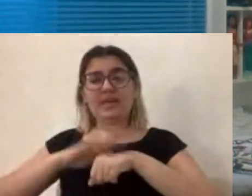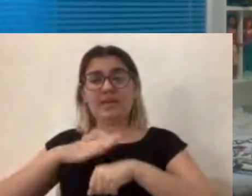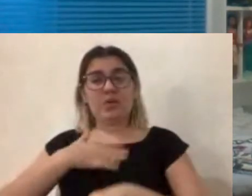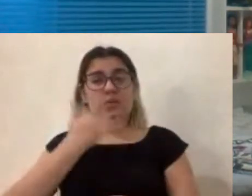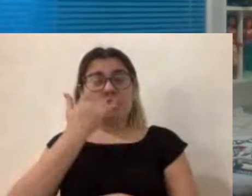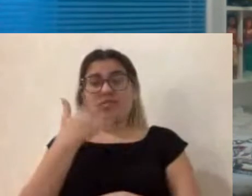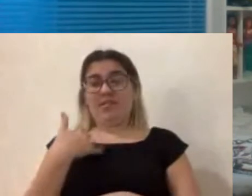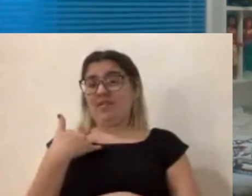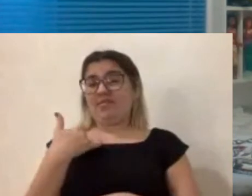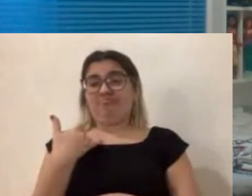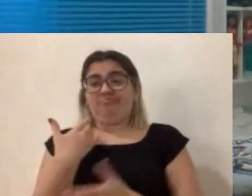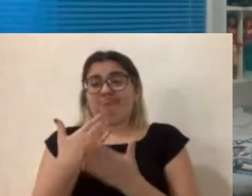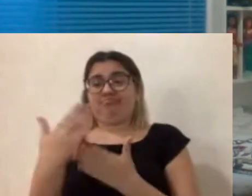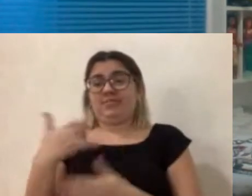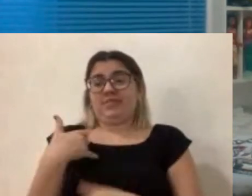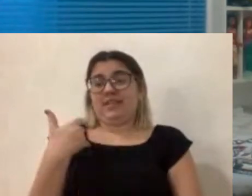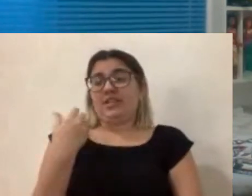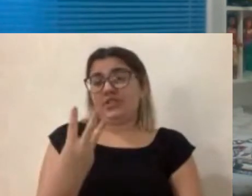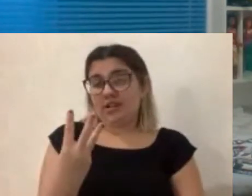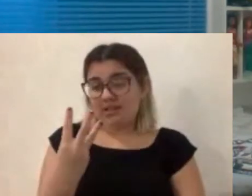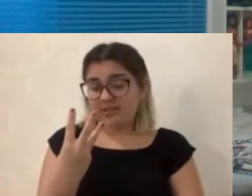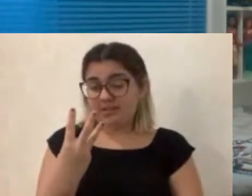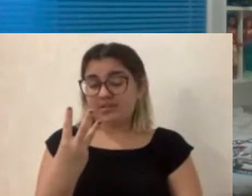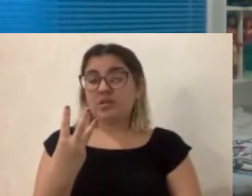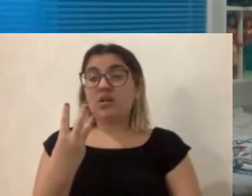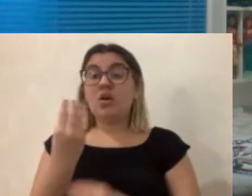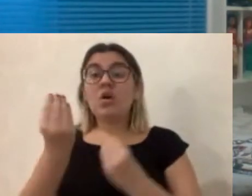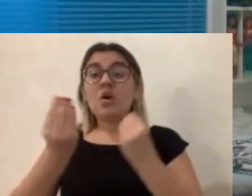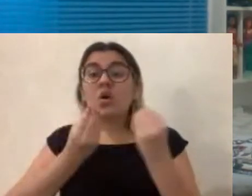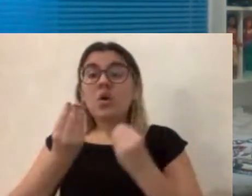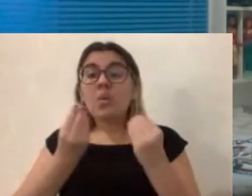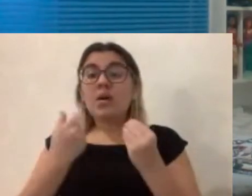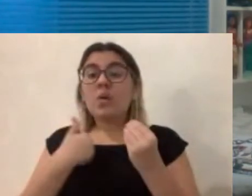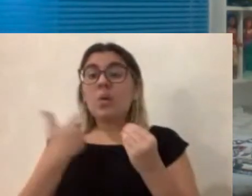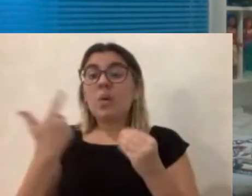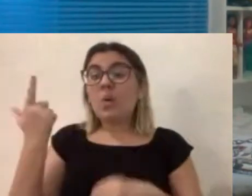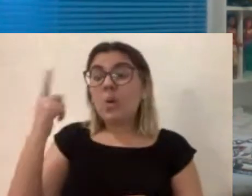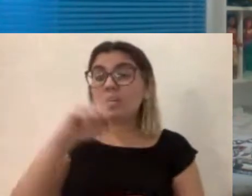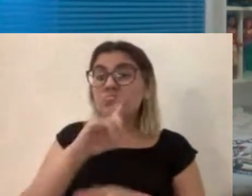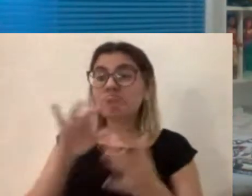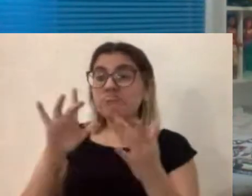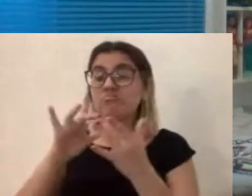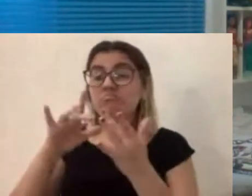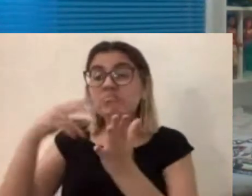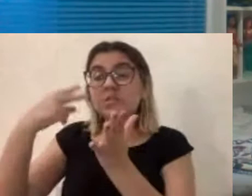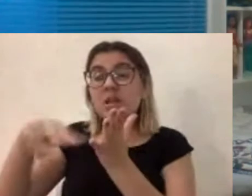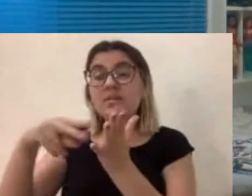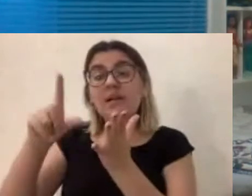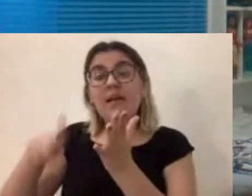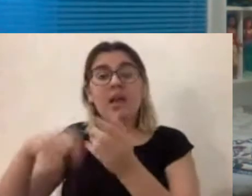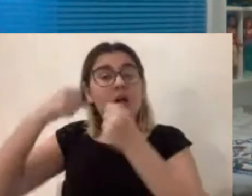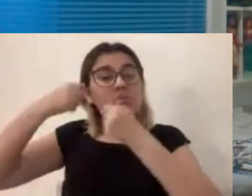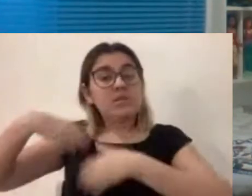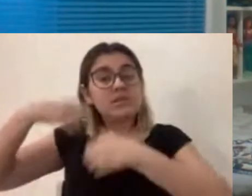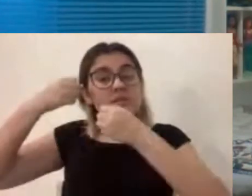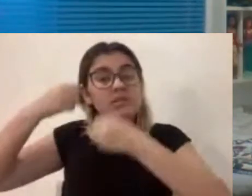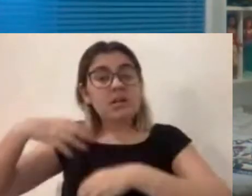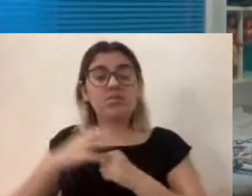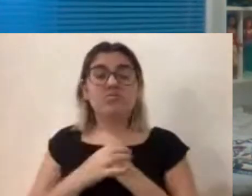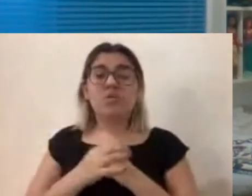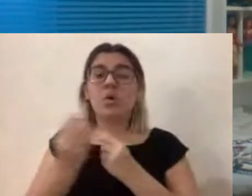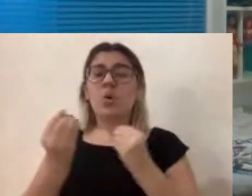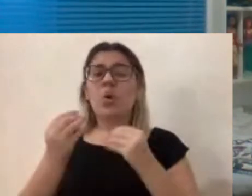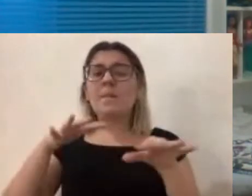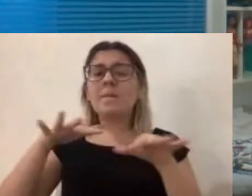acesso a espetáculos de dança foi via audiodescrição. O meu repertório de movimentos, ou ele é baseado nos meus